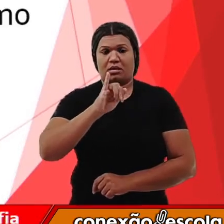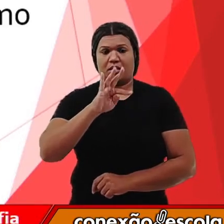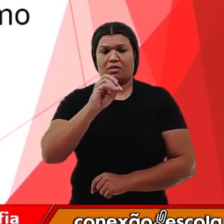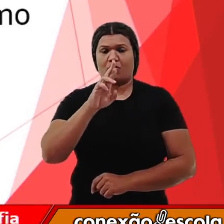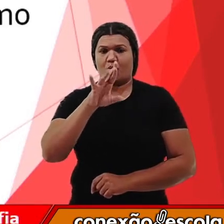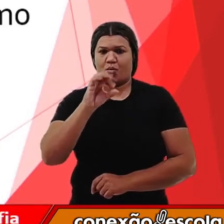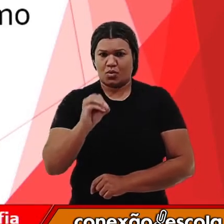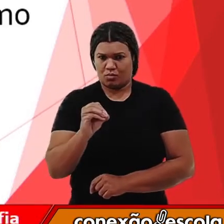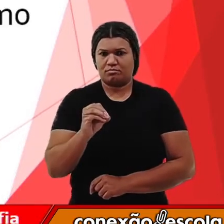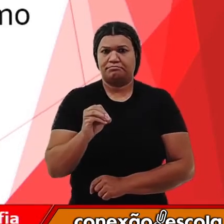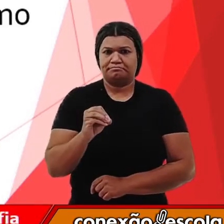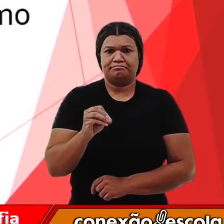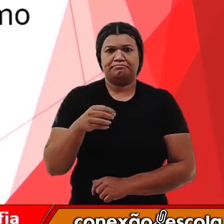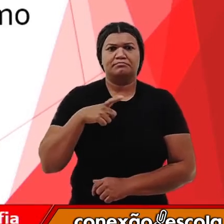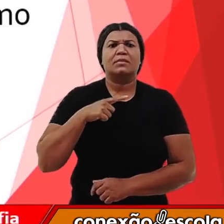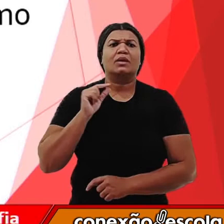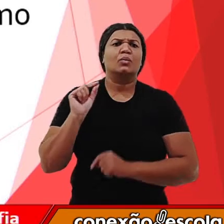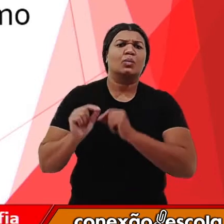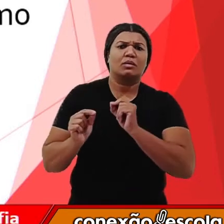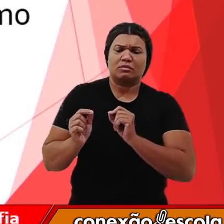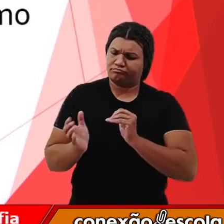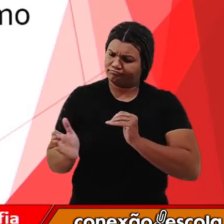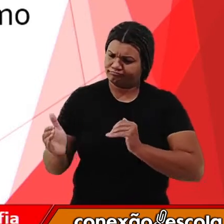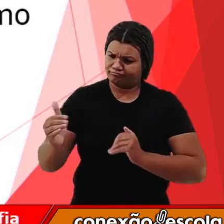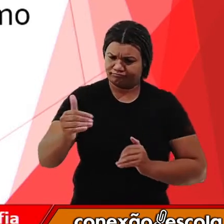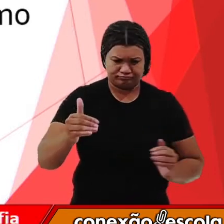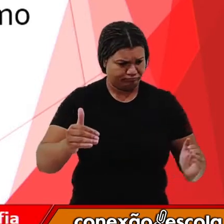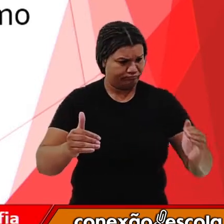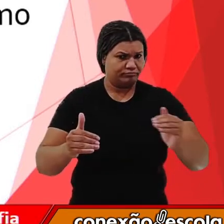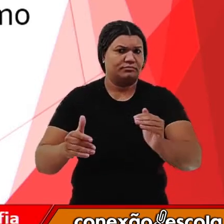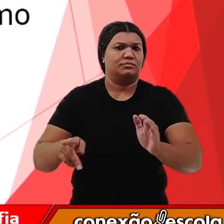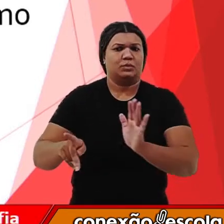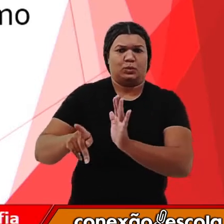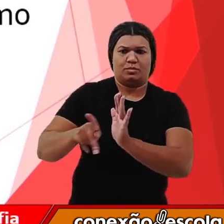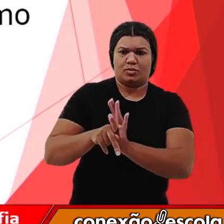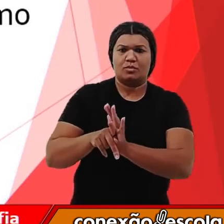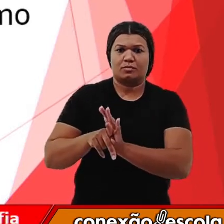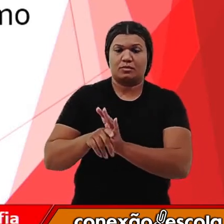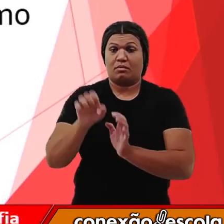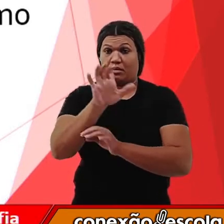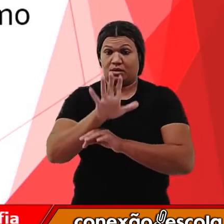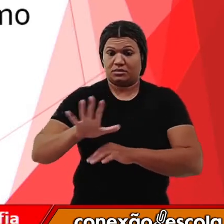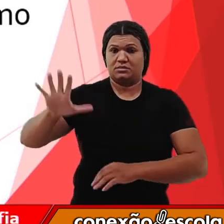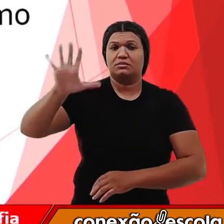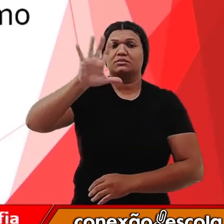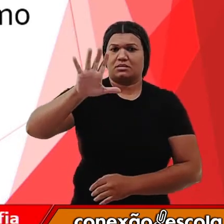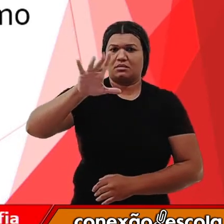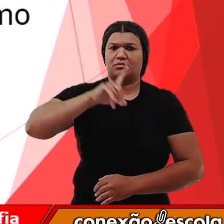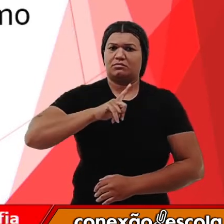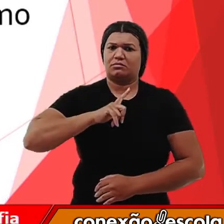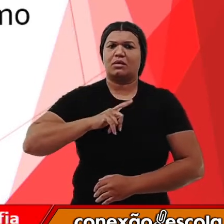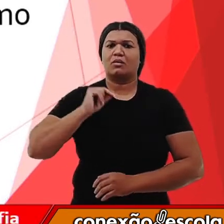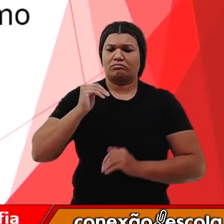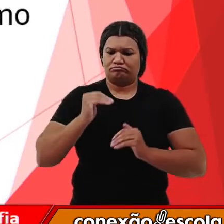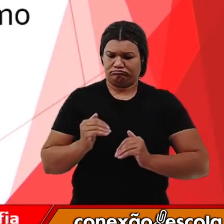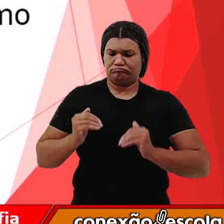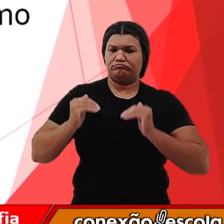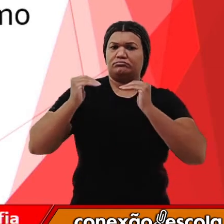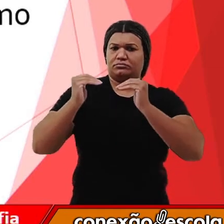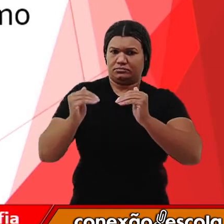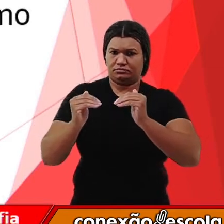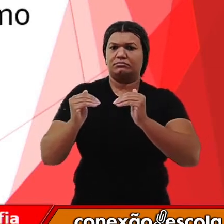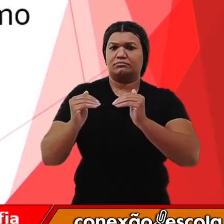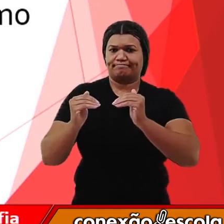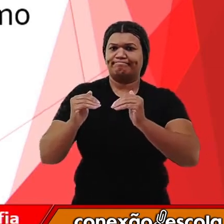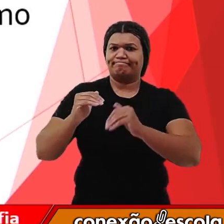politicamente delimitado, onde o Estado constituinte exerce soberania diante de